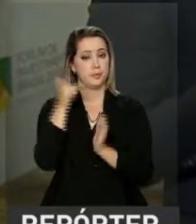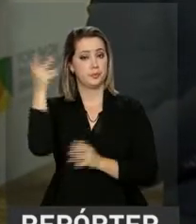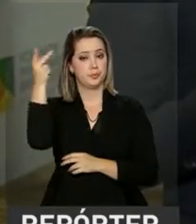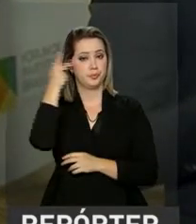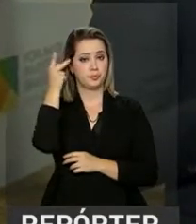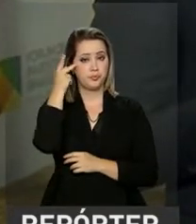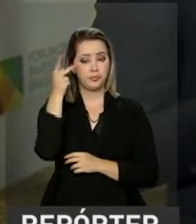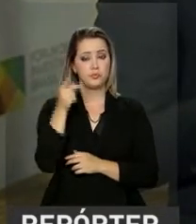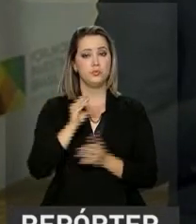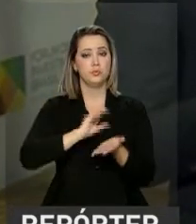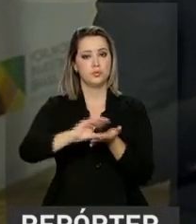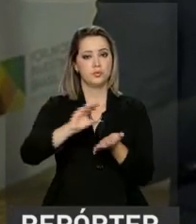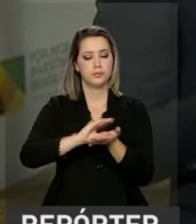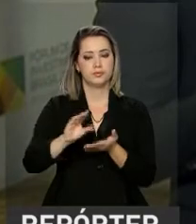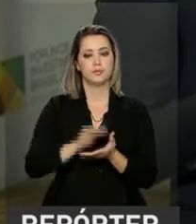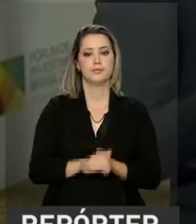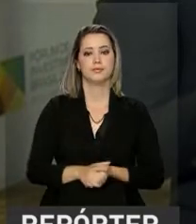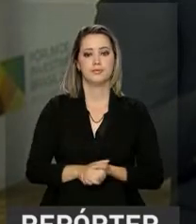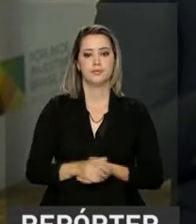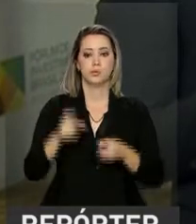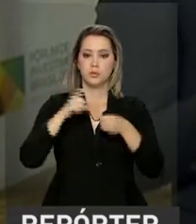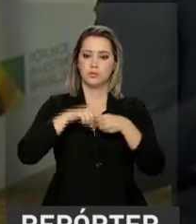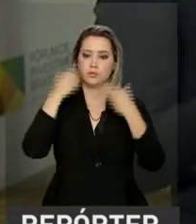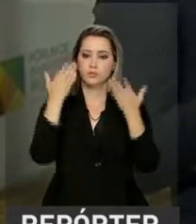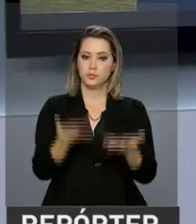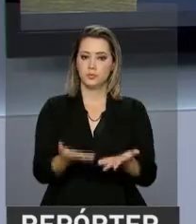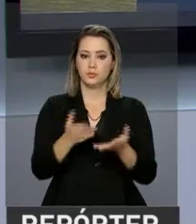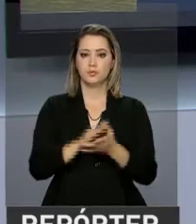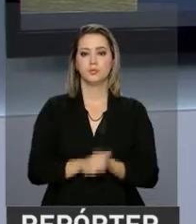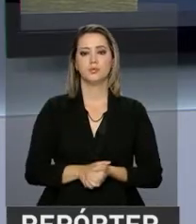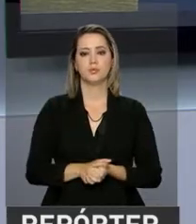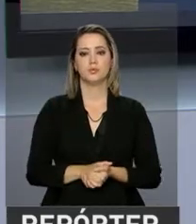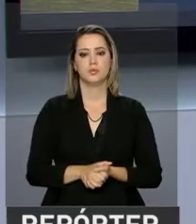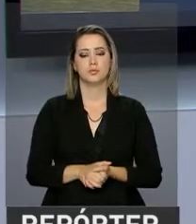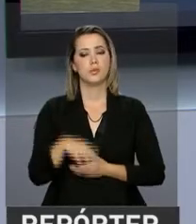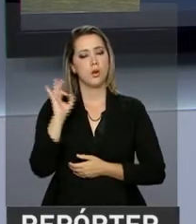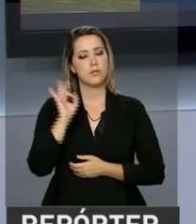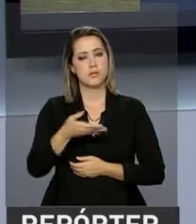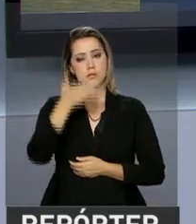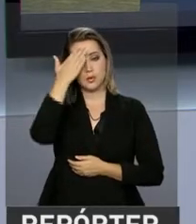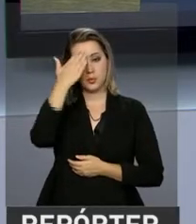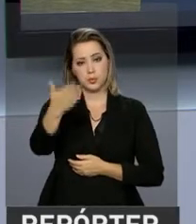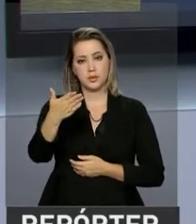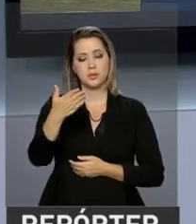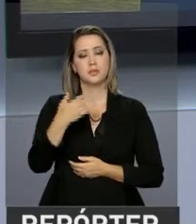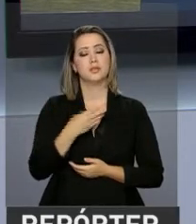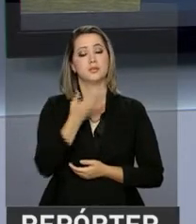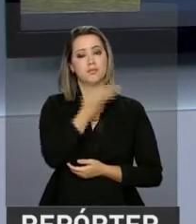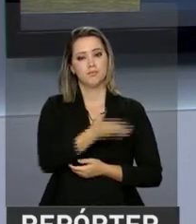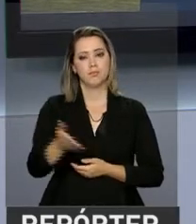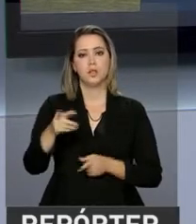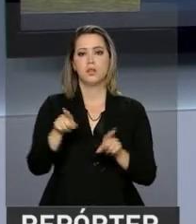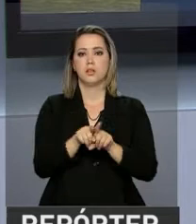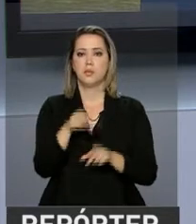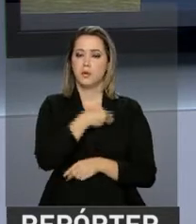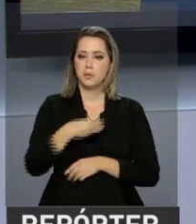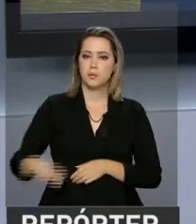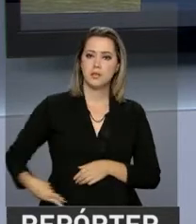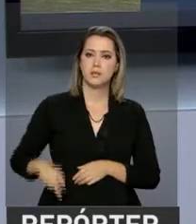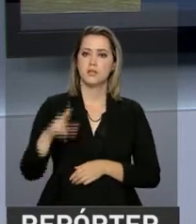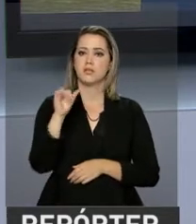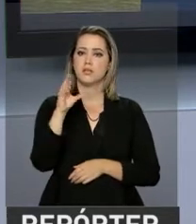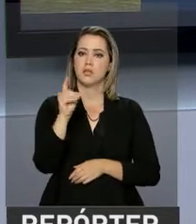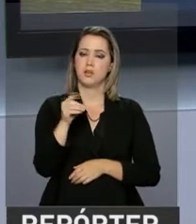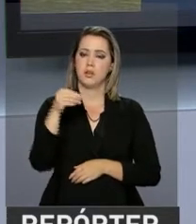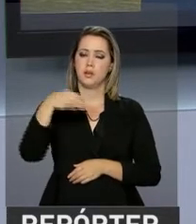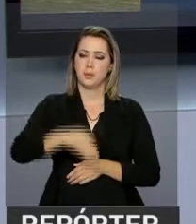Brasil 2017. Roberto, eu volto com você aí no estúdio em Brasília. Tá certo, Zé Luiz. Muito obrigado a você e também ao ministro Ricardo Barros